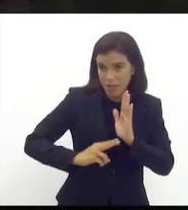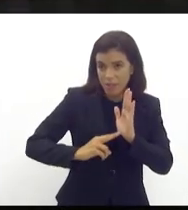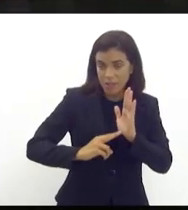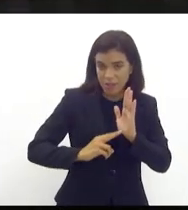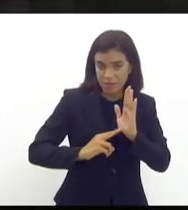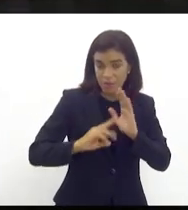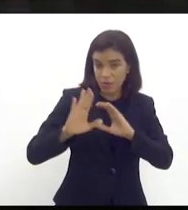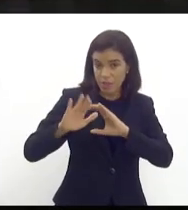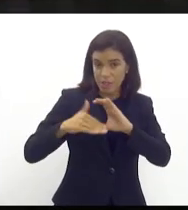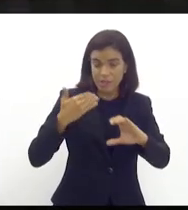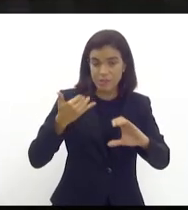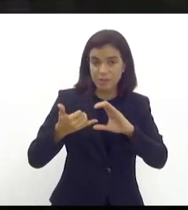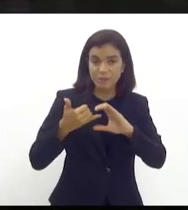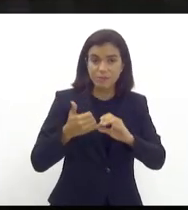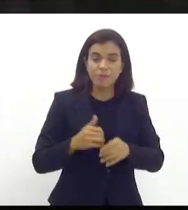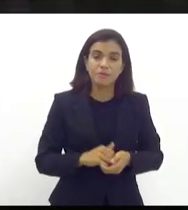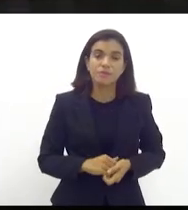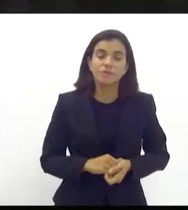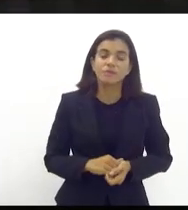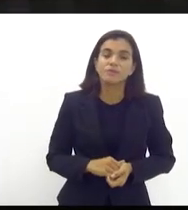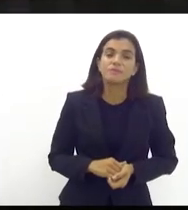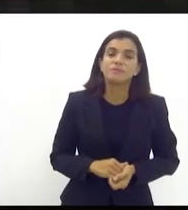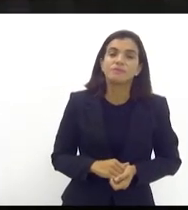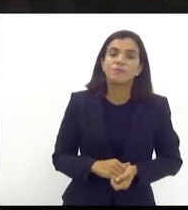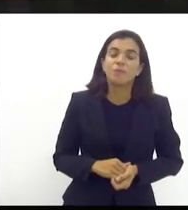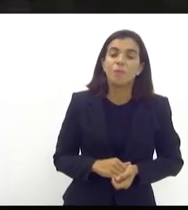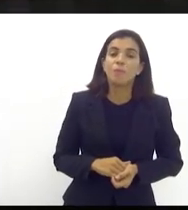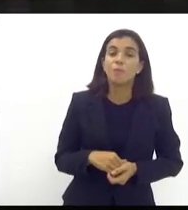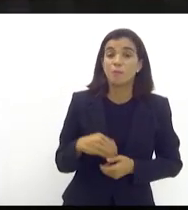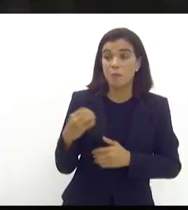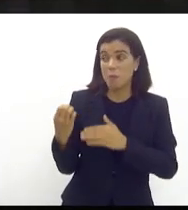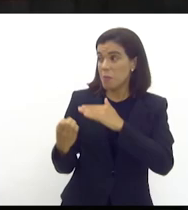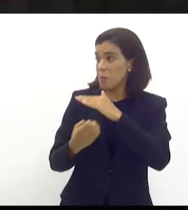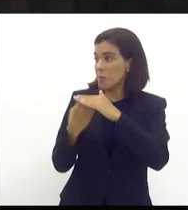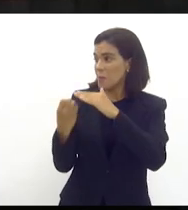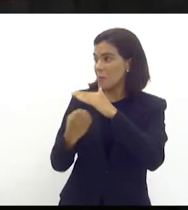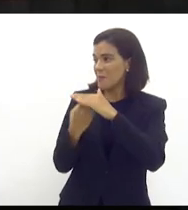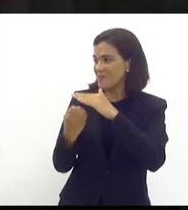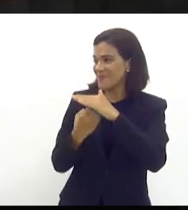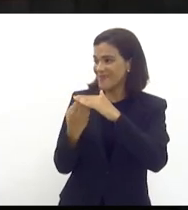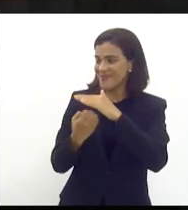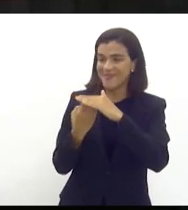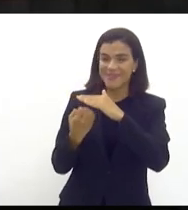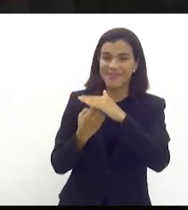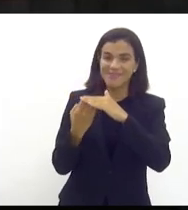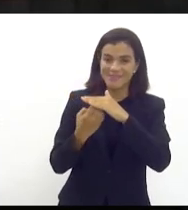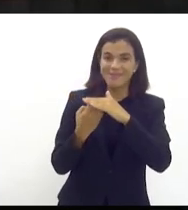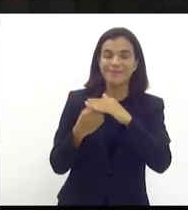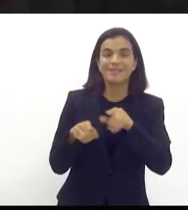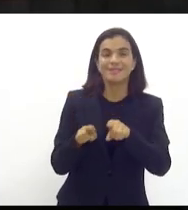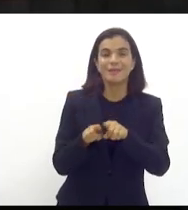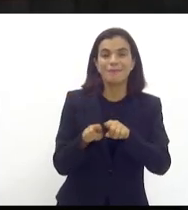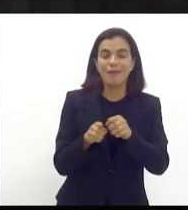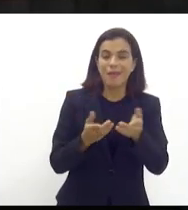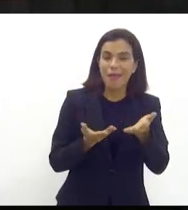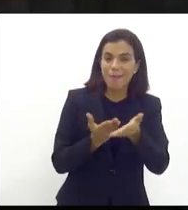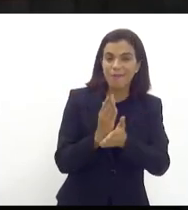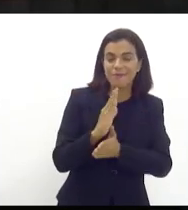de receber. A pedido dos empresários e para revogar a necessidade de aprovação do